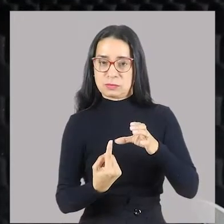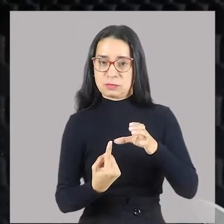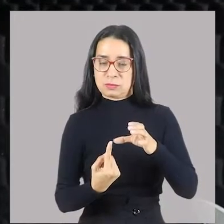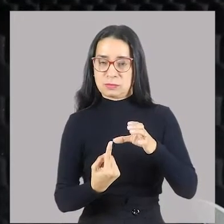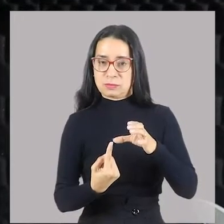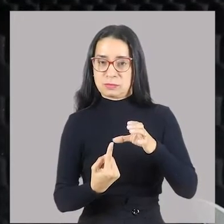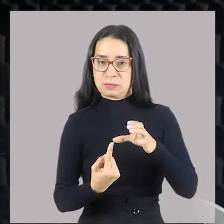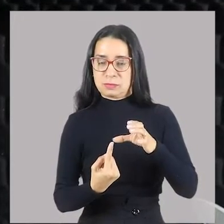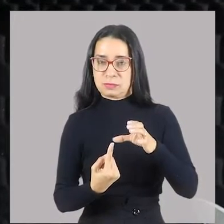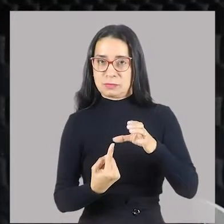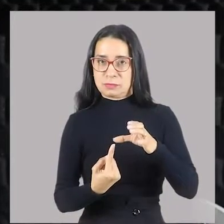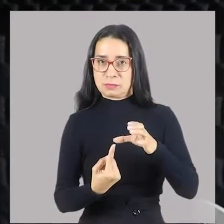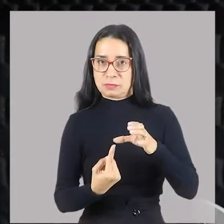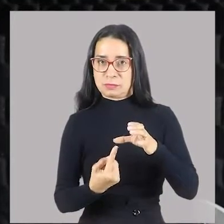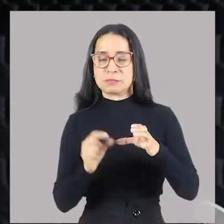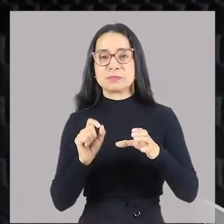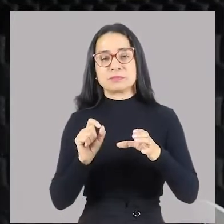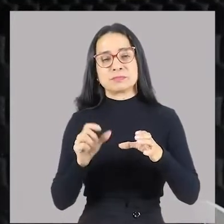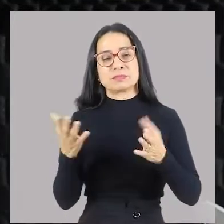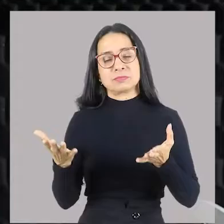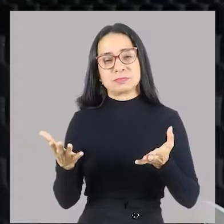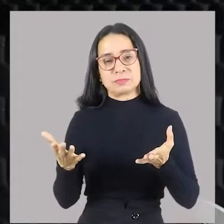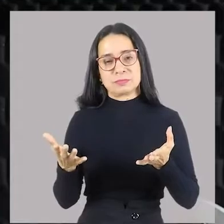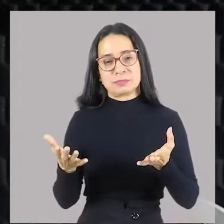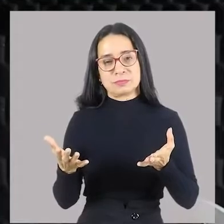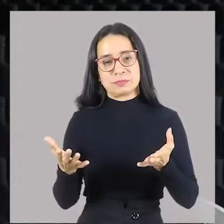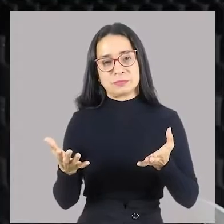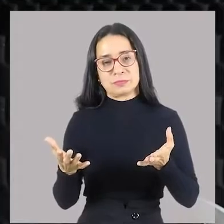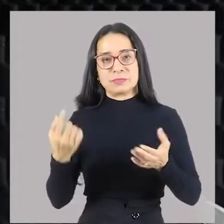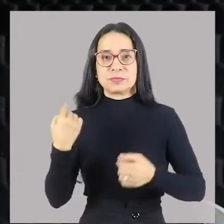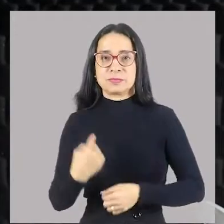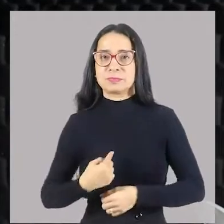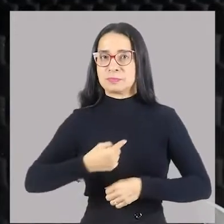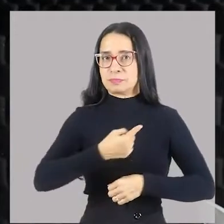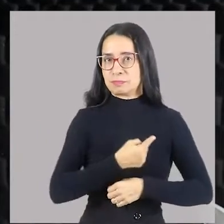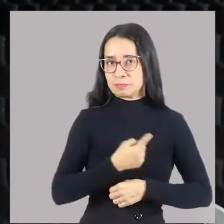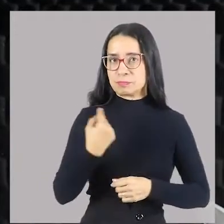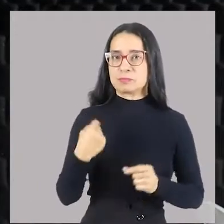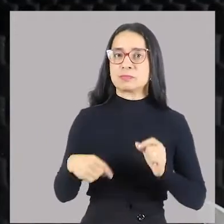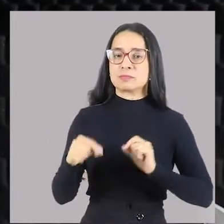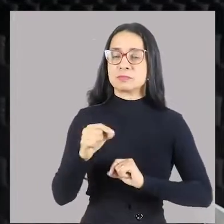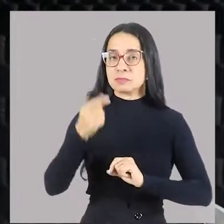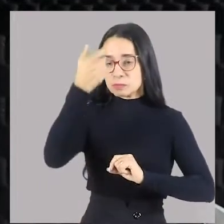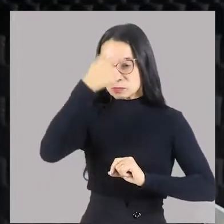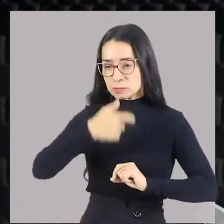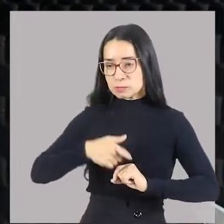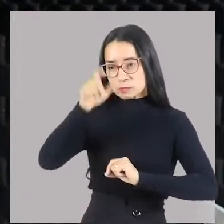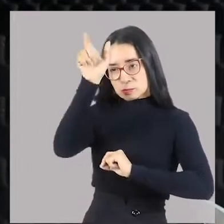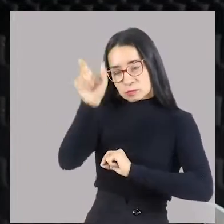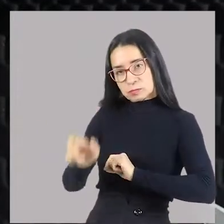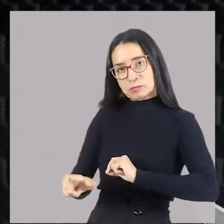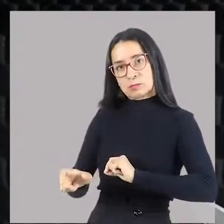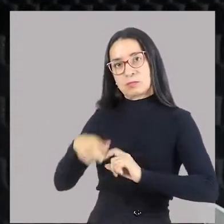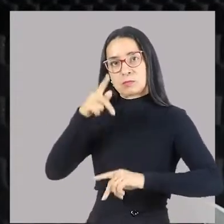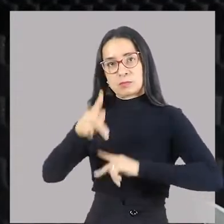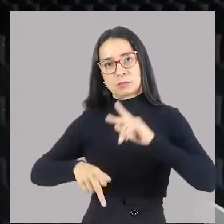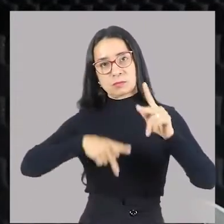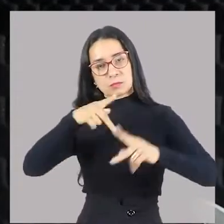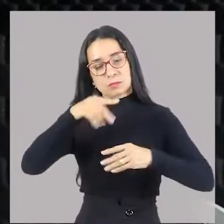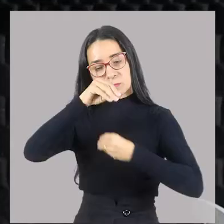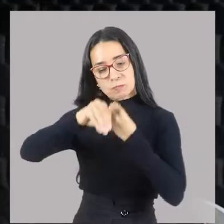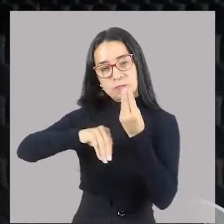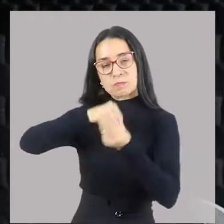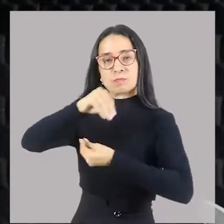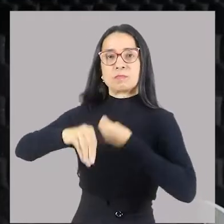bate, pum, aí formou quem? Eu e você. Nós somos uma população de